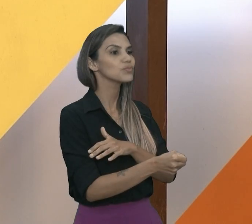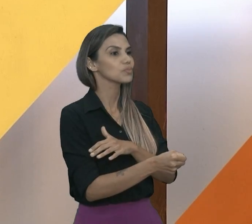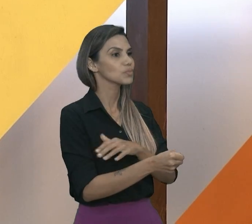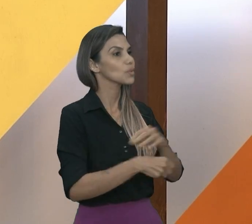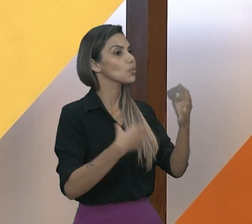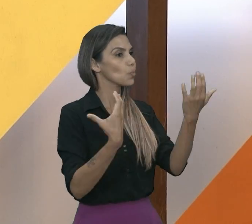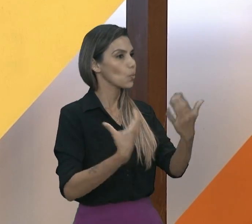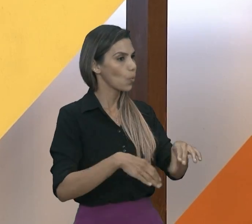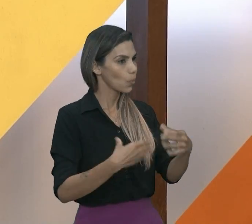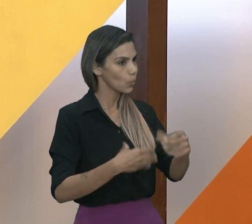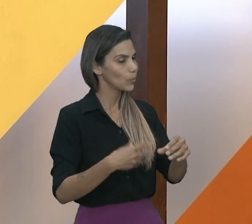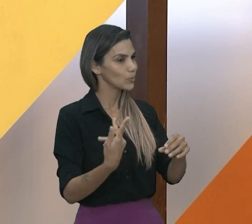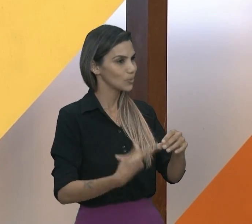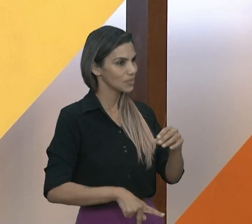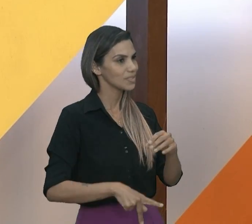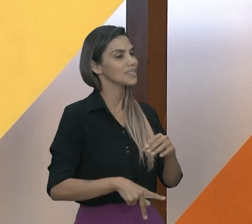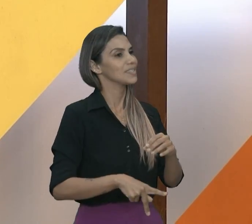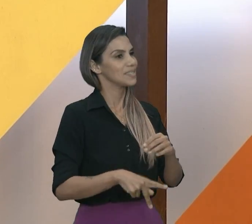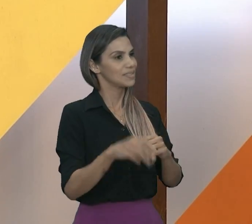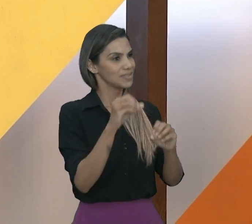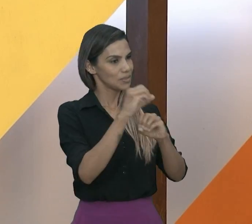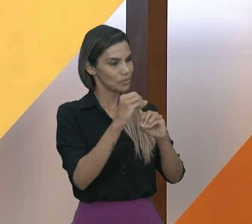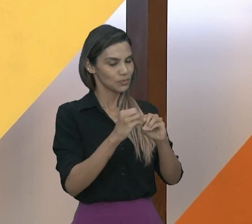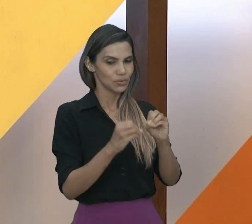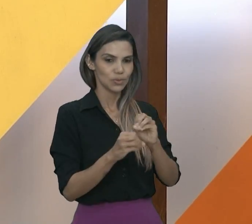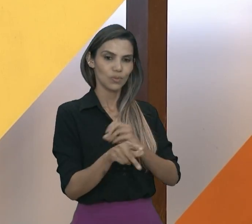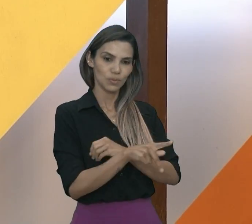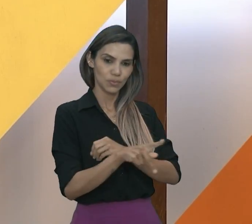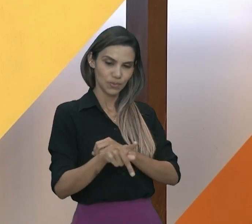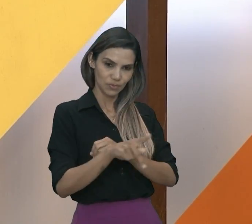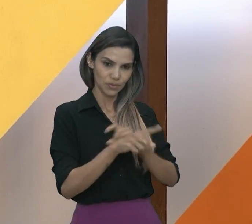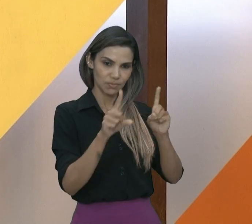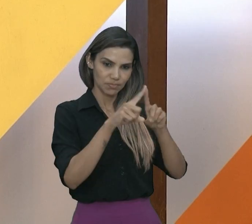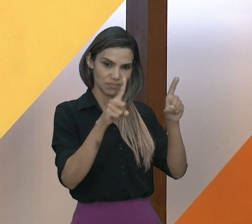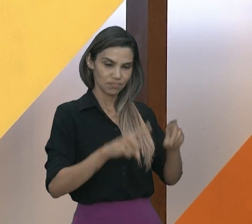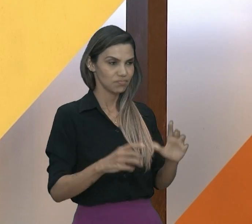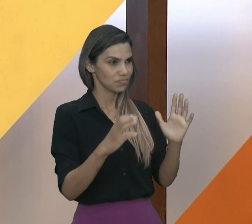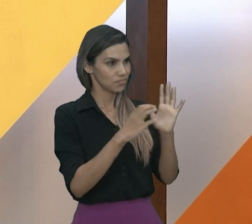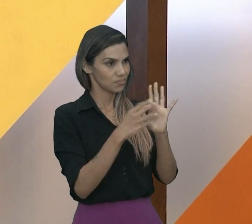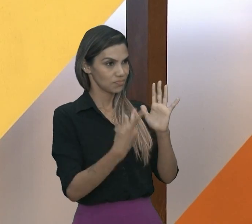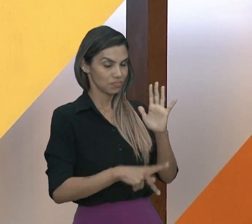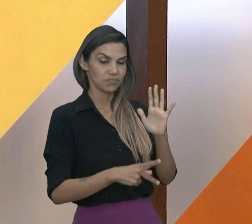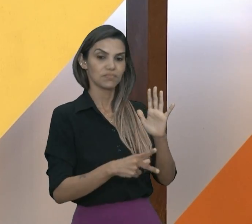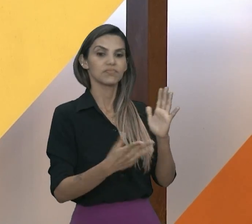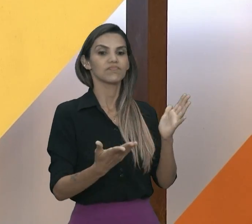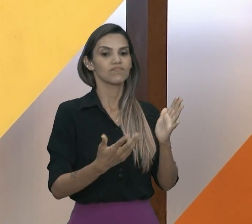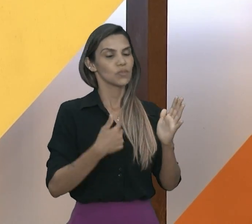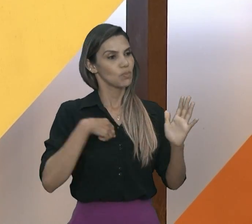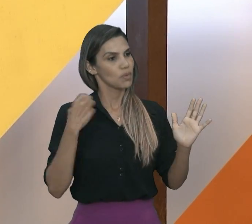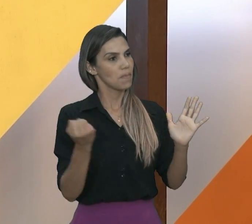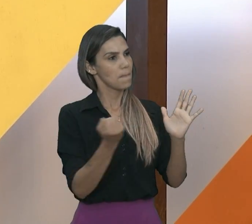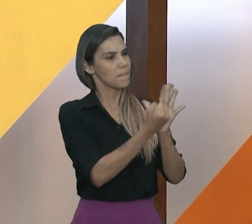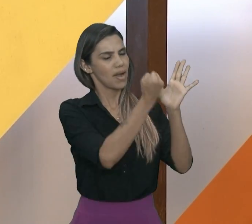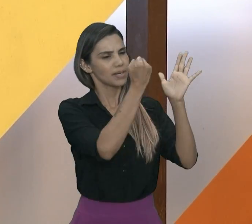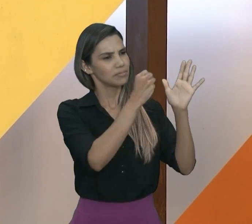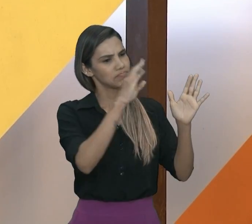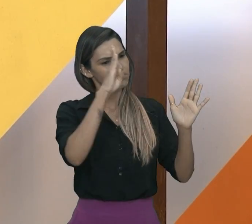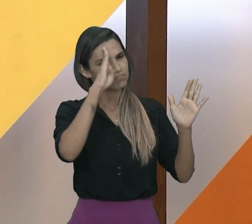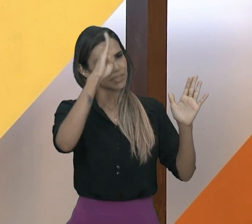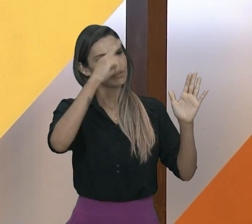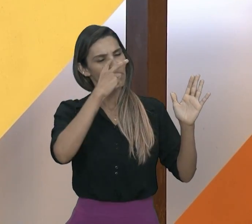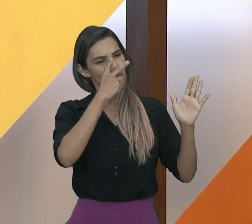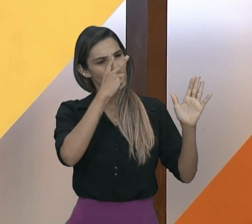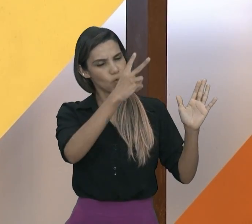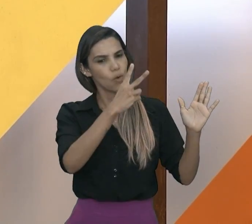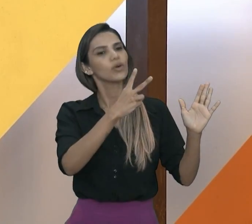concurso público, né, para professor da universidade. De fato, esse é o marco decisório, né, é